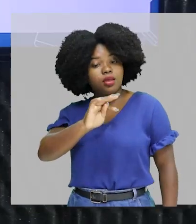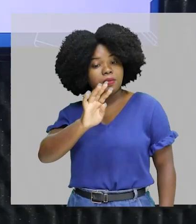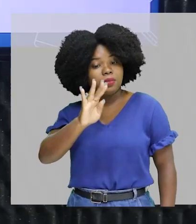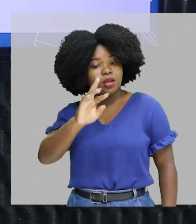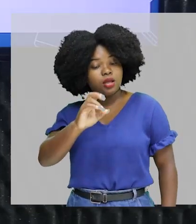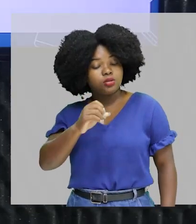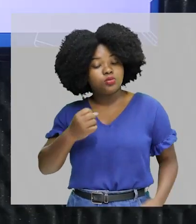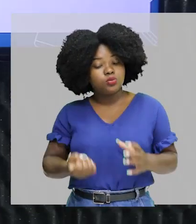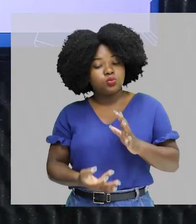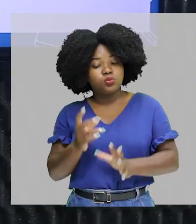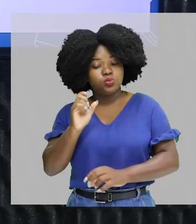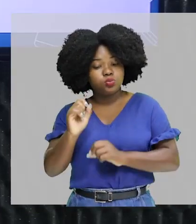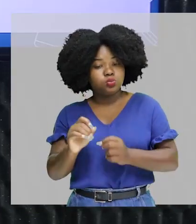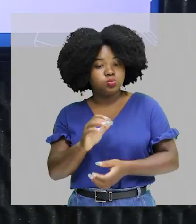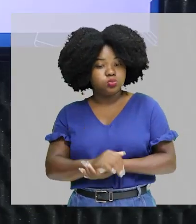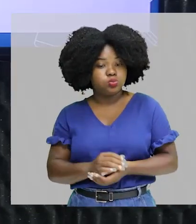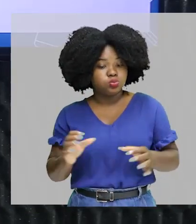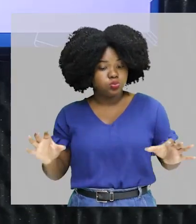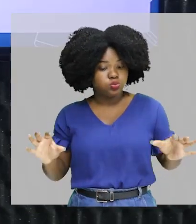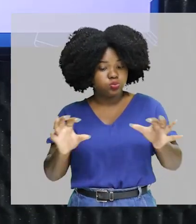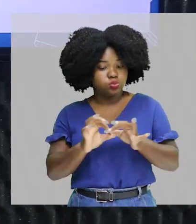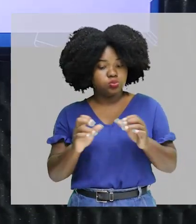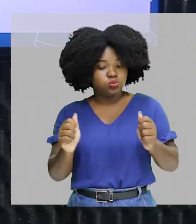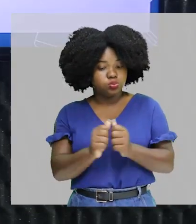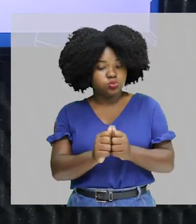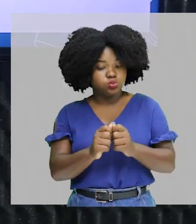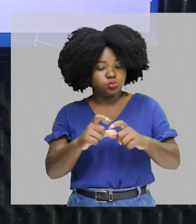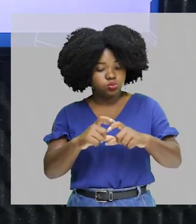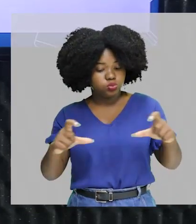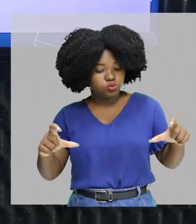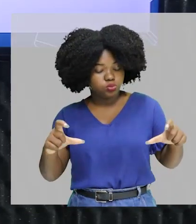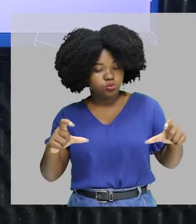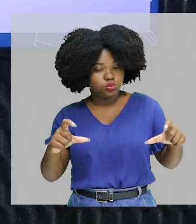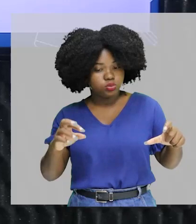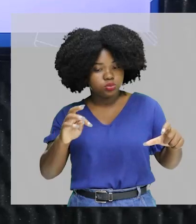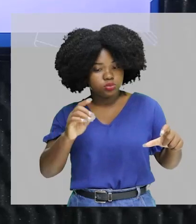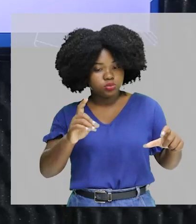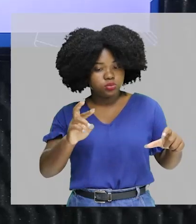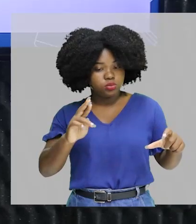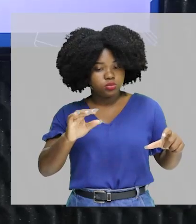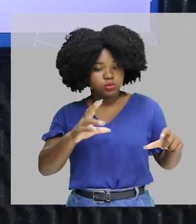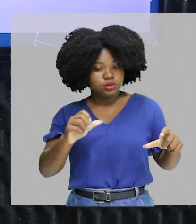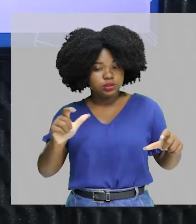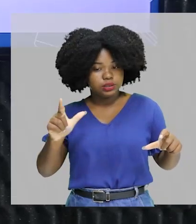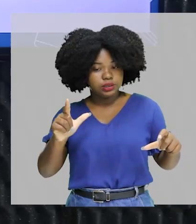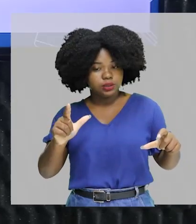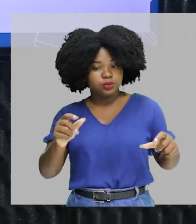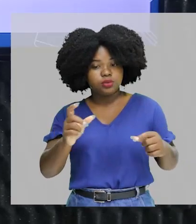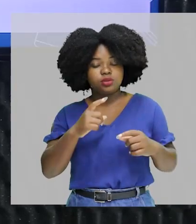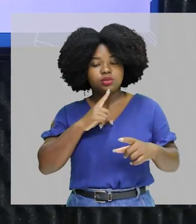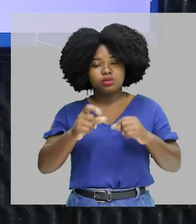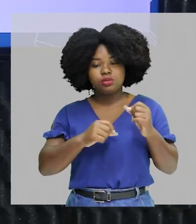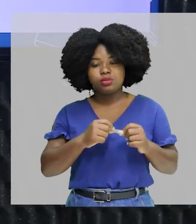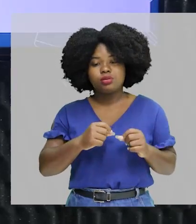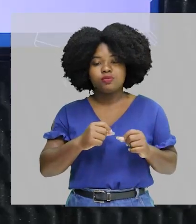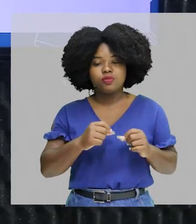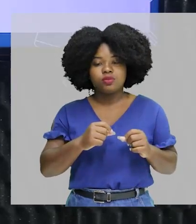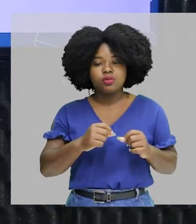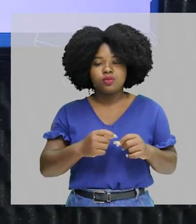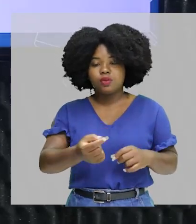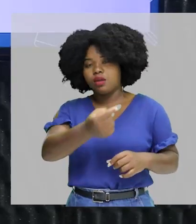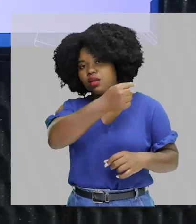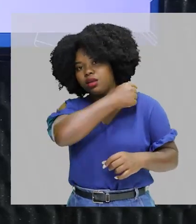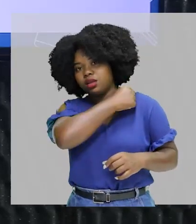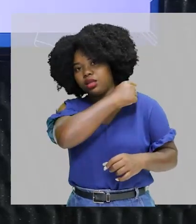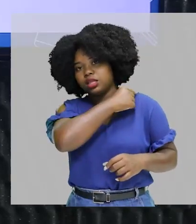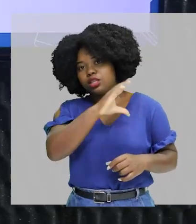ela origina, juntamente com o tubo nervoso dorsal, que é um cordão nervoso que fica logo nas